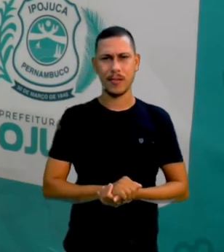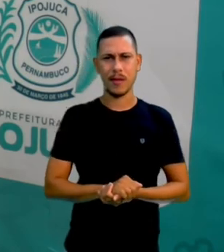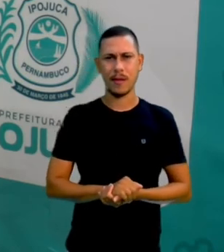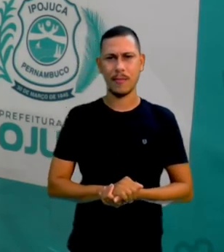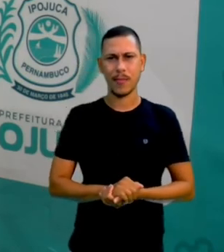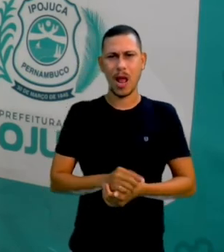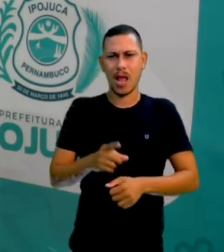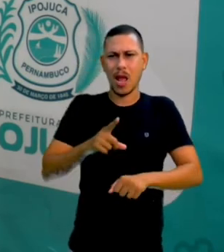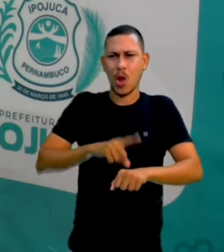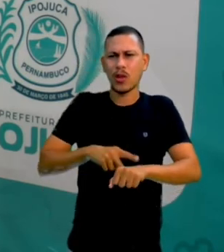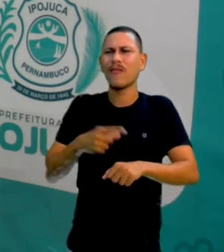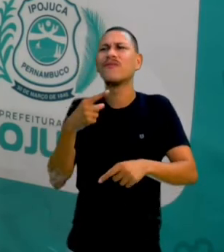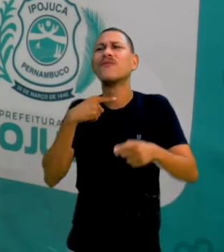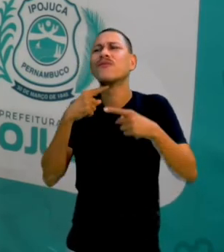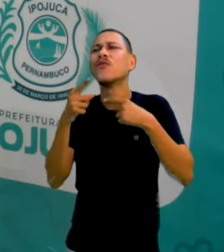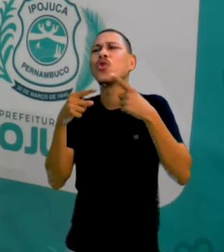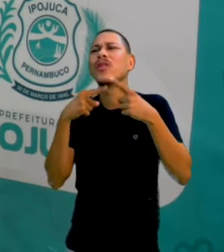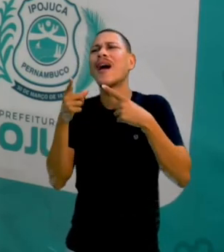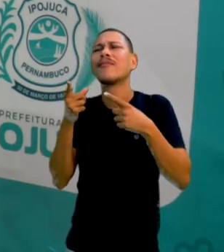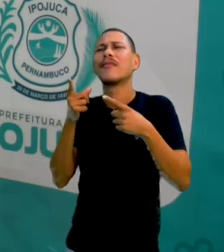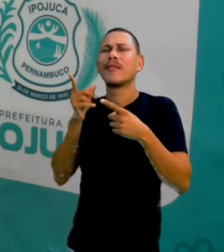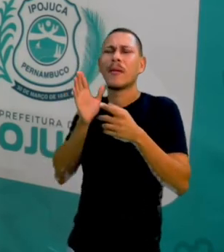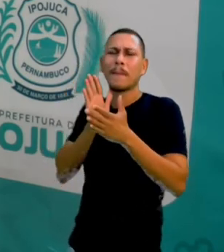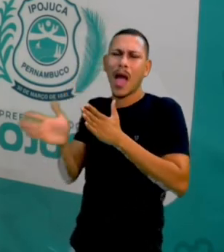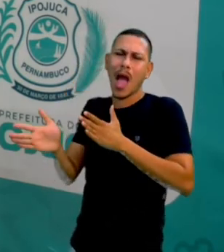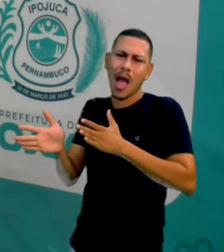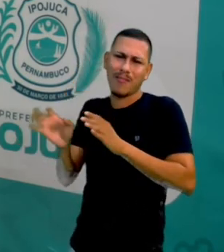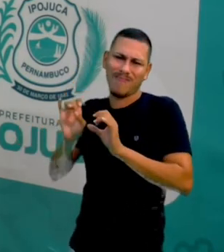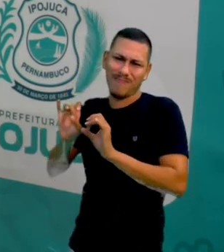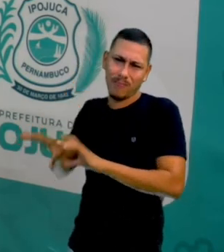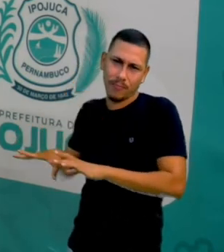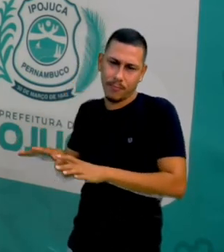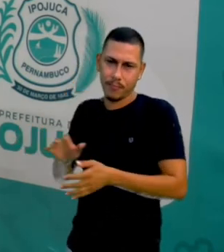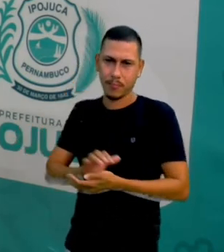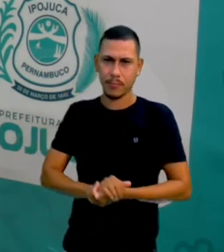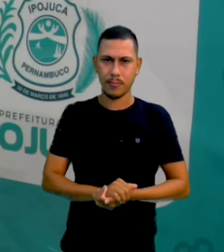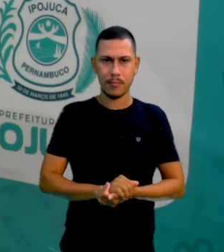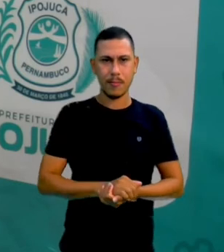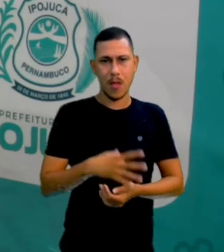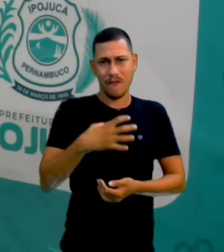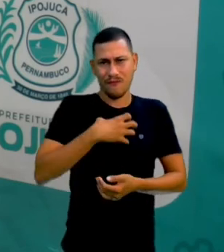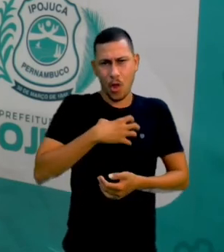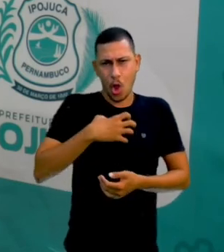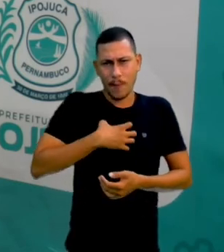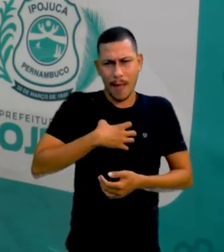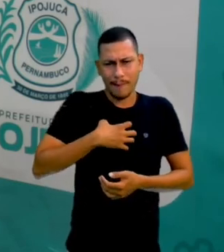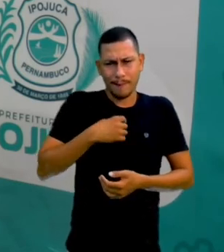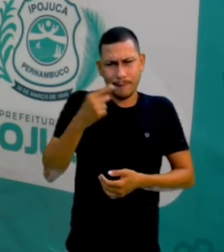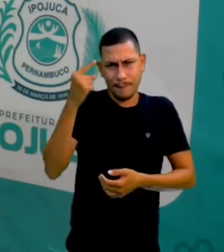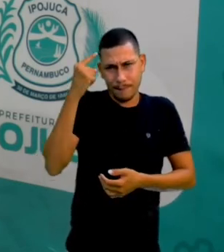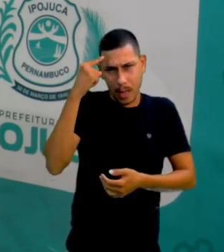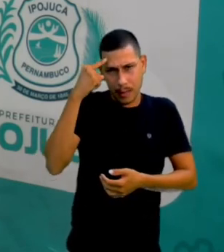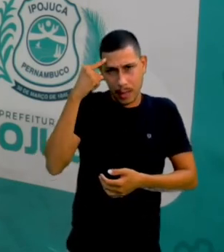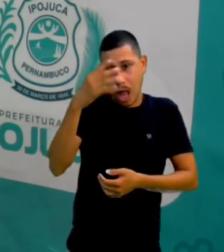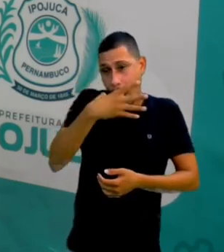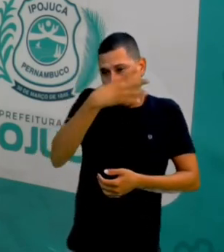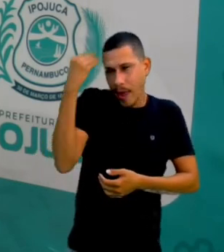passar aquela sensação, deixar de sentir aquela sensação, né? Entrar num estado de